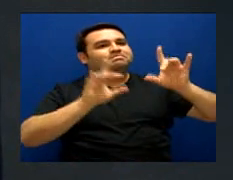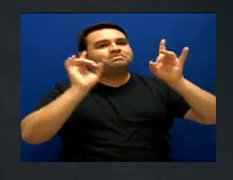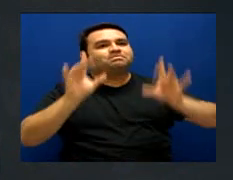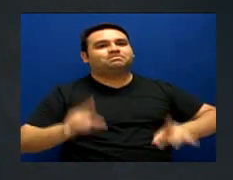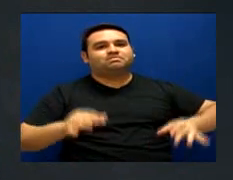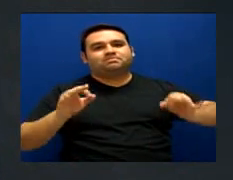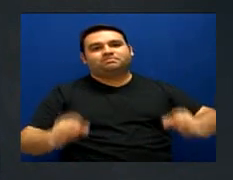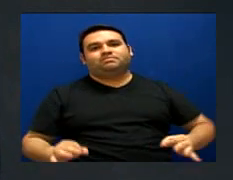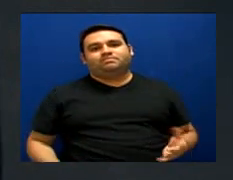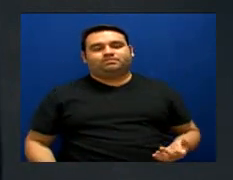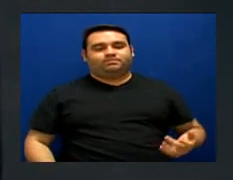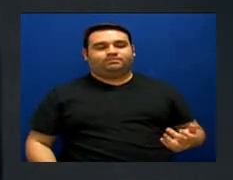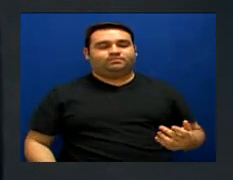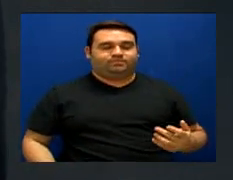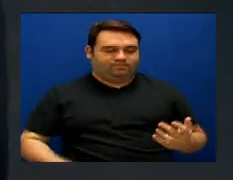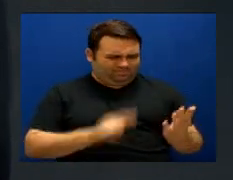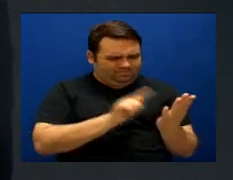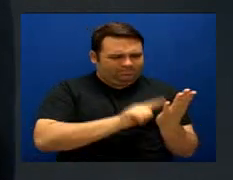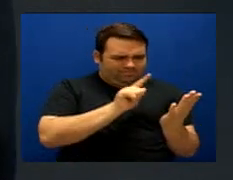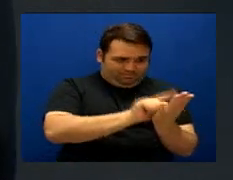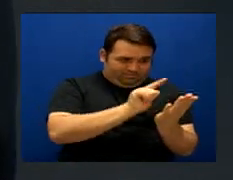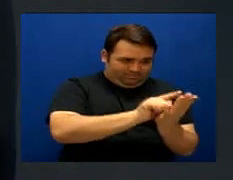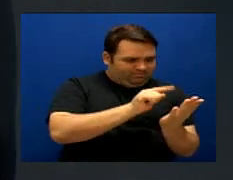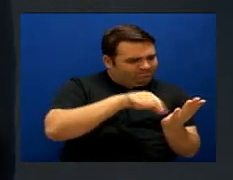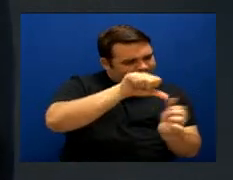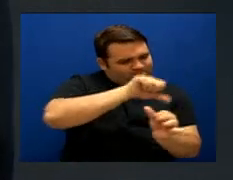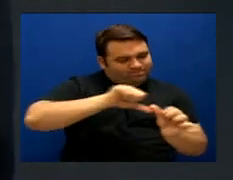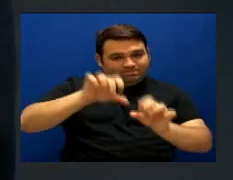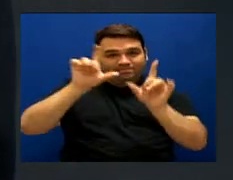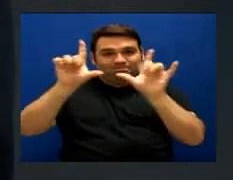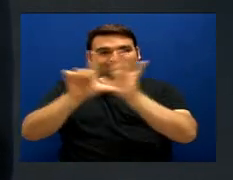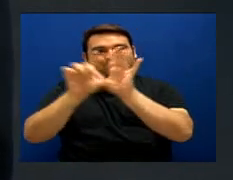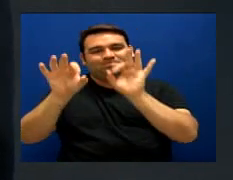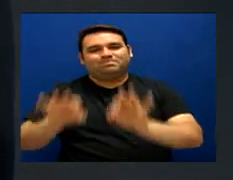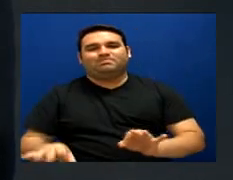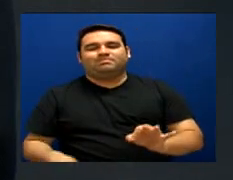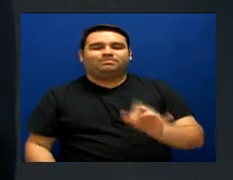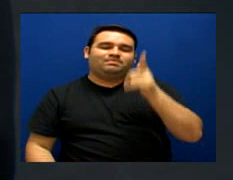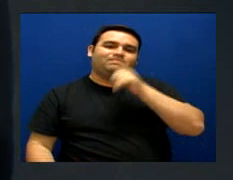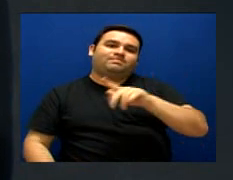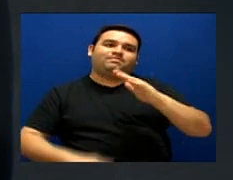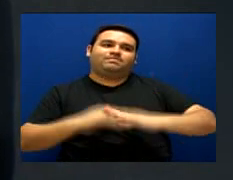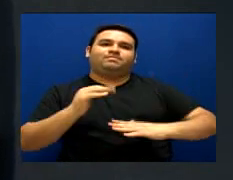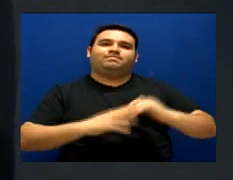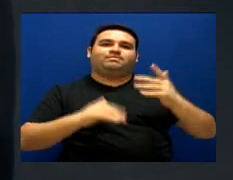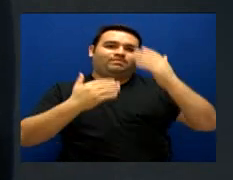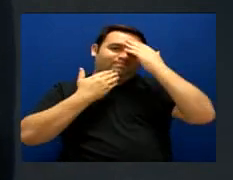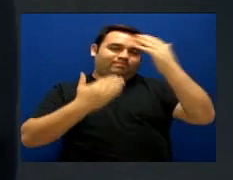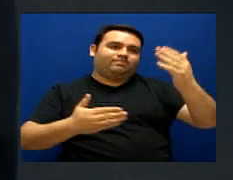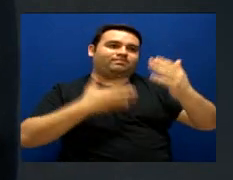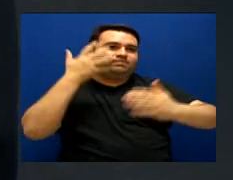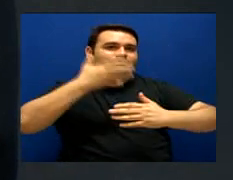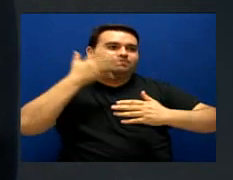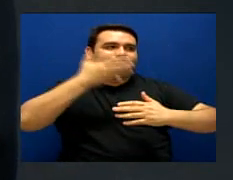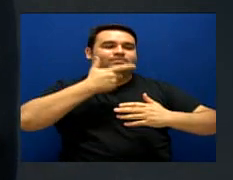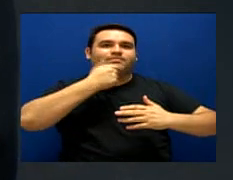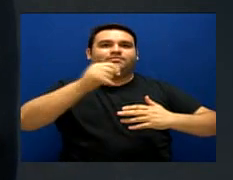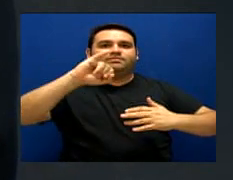práticas mesmo, né? Sair do papel e colocar realmente em prática aquilo que se faz necessário. Obrigado aí pelas